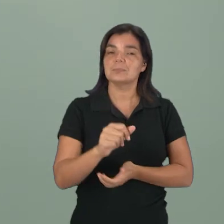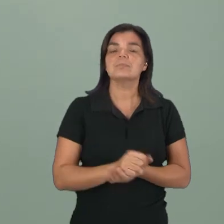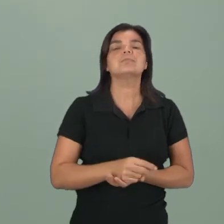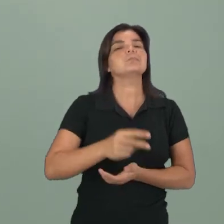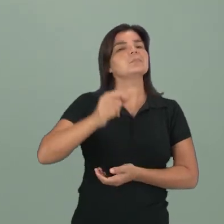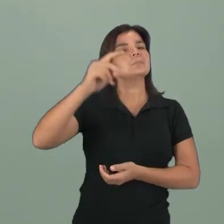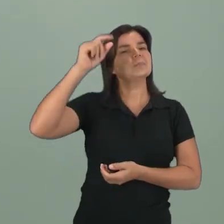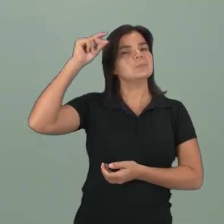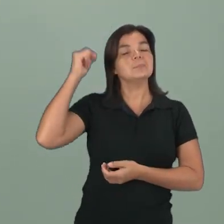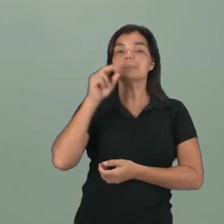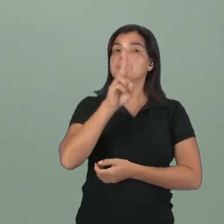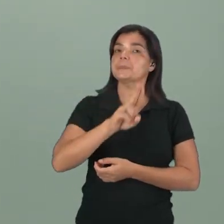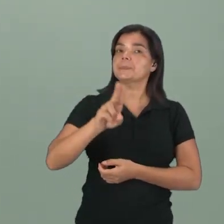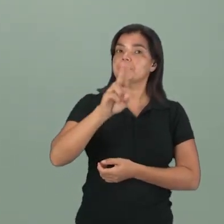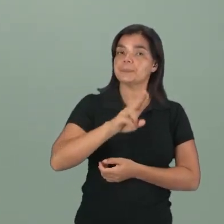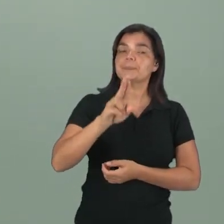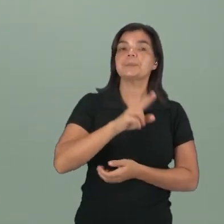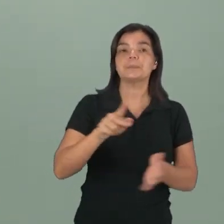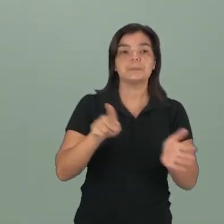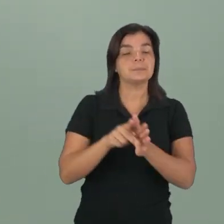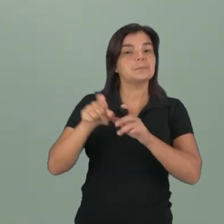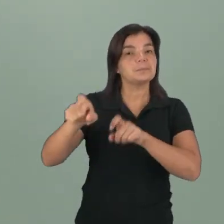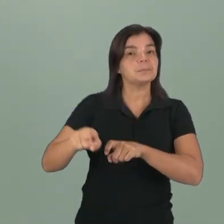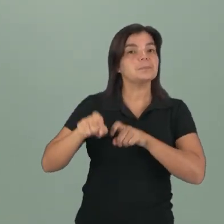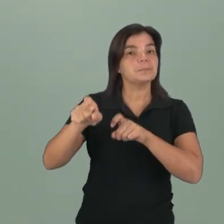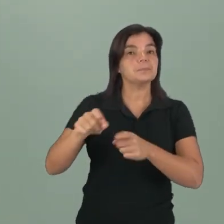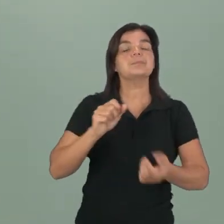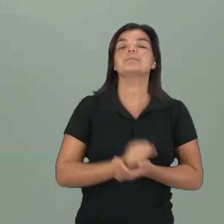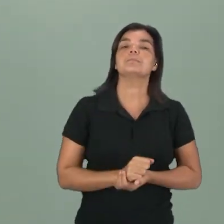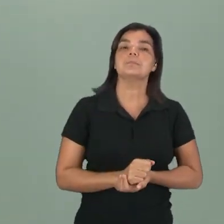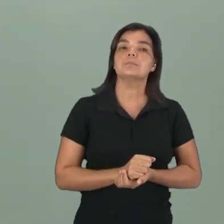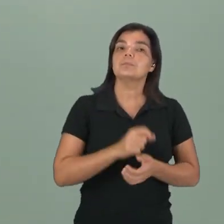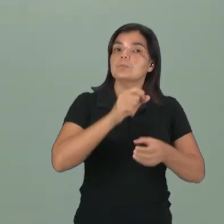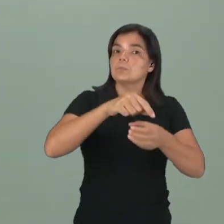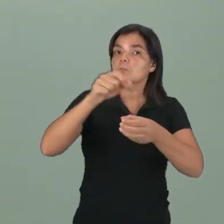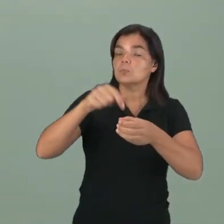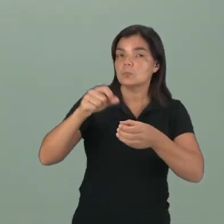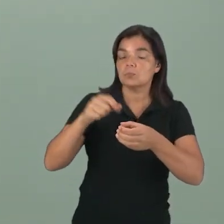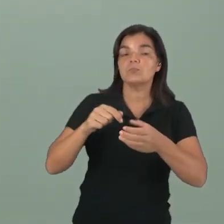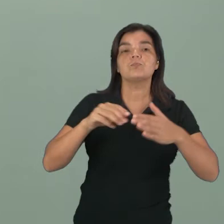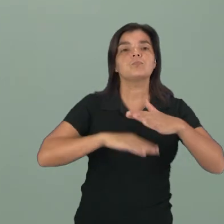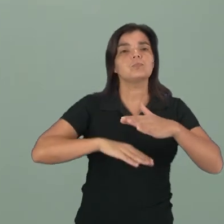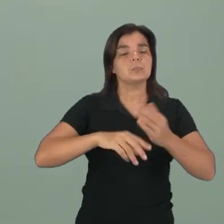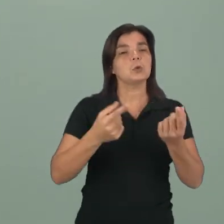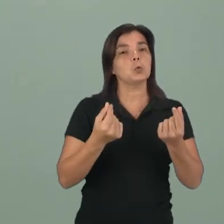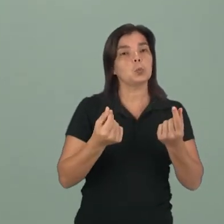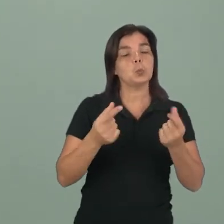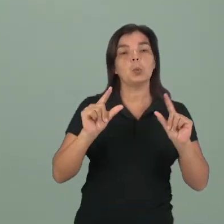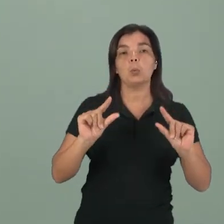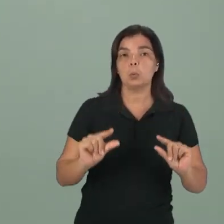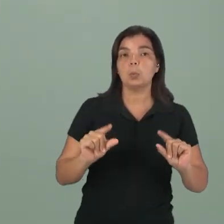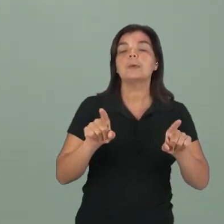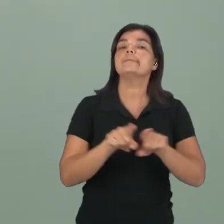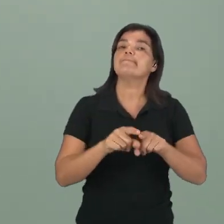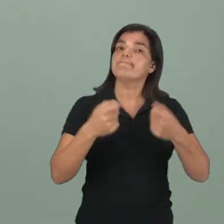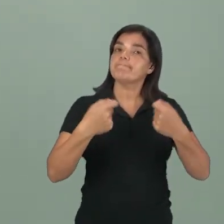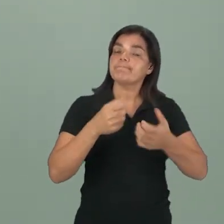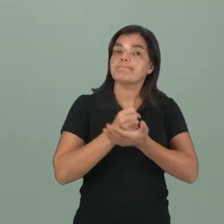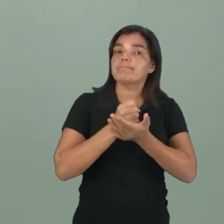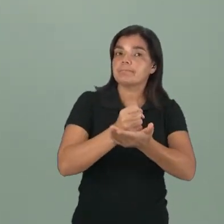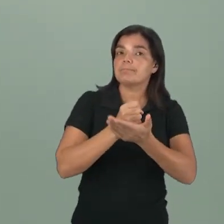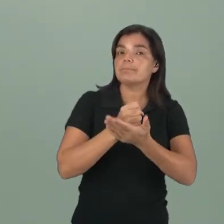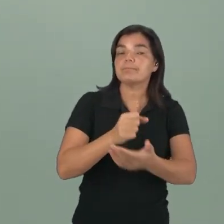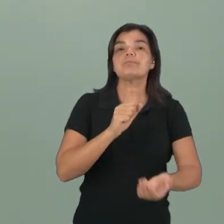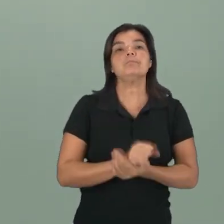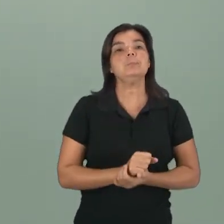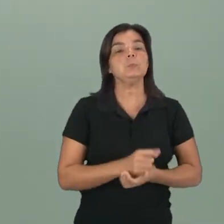tempo é usada e principalmente em propriedades rurais que os produtores são de baixa renda e precisam de um suporte